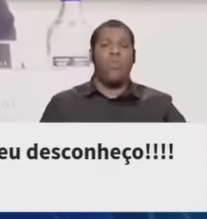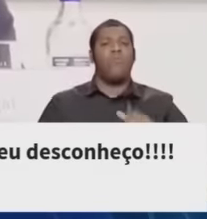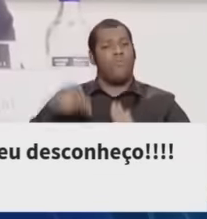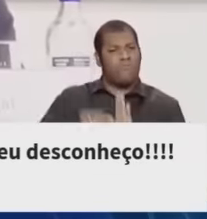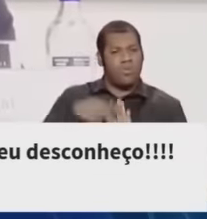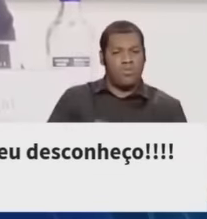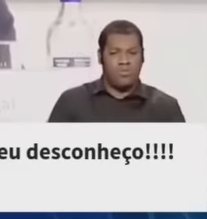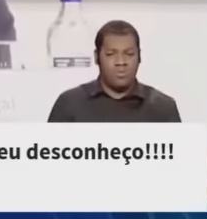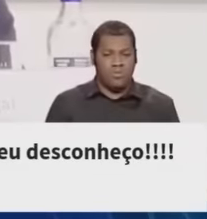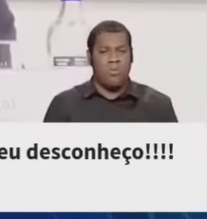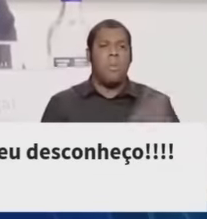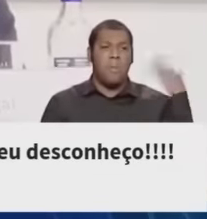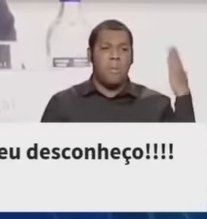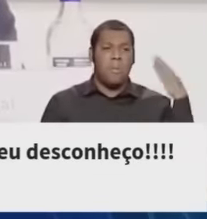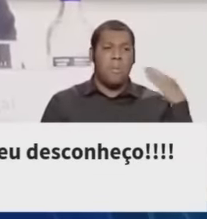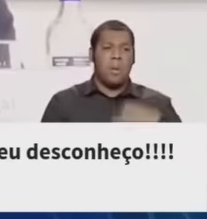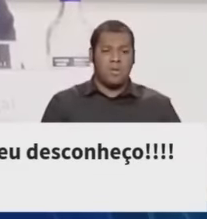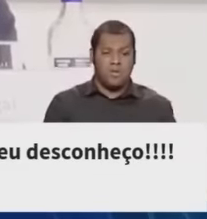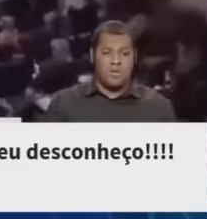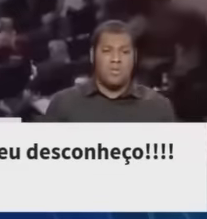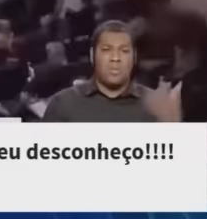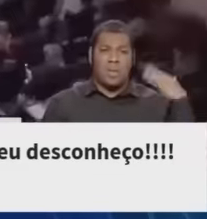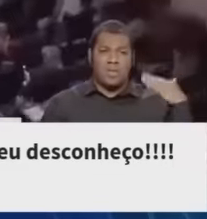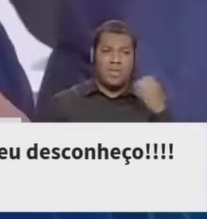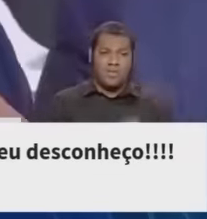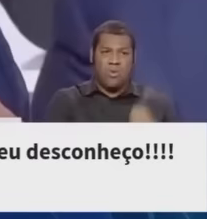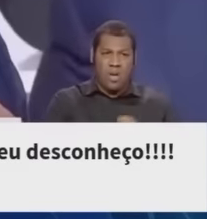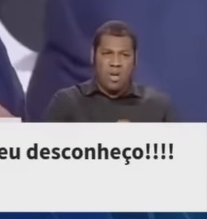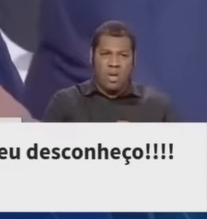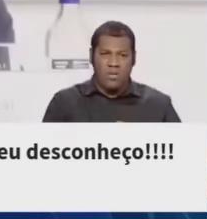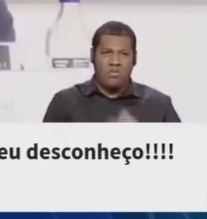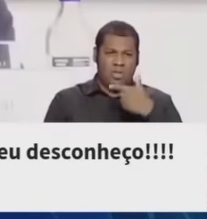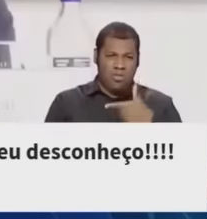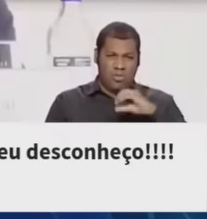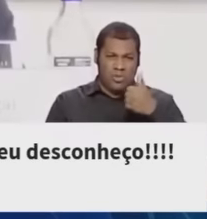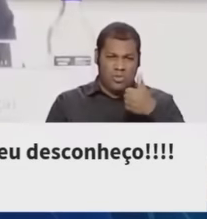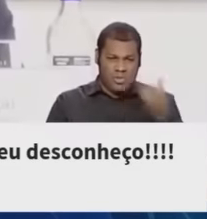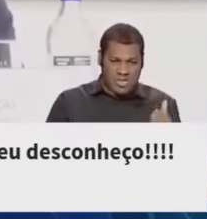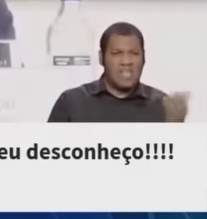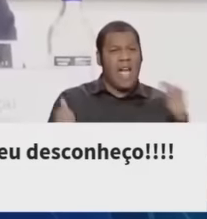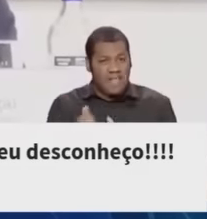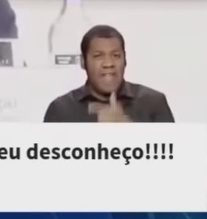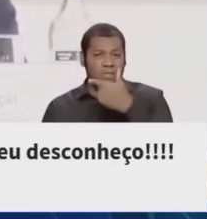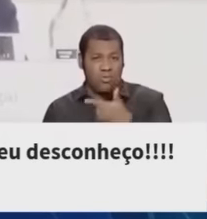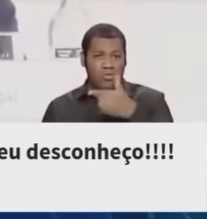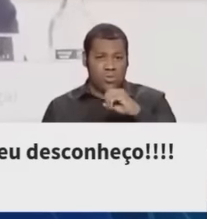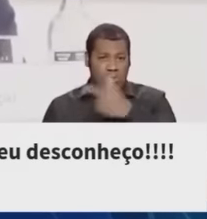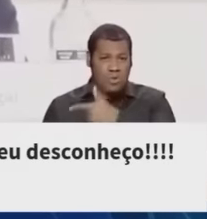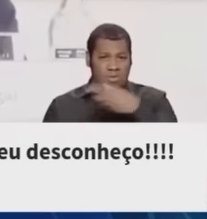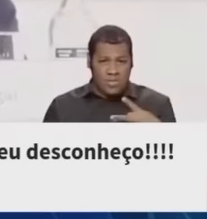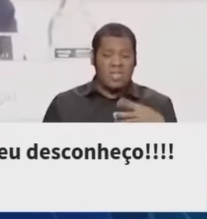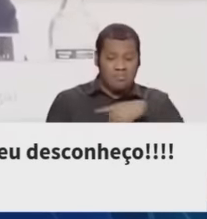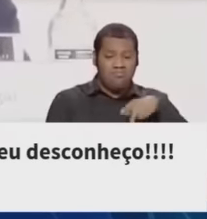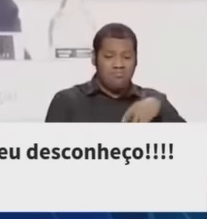Tudo que nós fizemos entre 2003 e 2016, nós vamos ter que refazer tudo para o país voltar a crescer. A única coisa